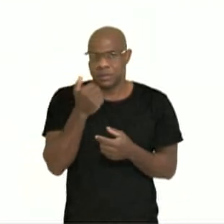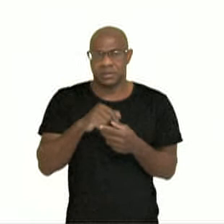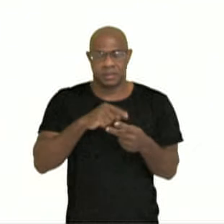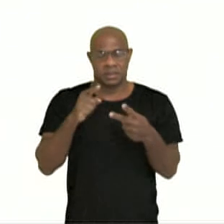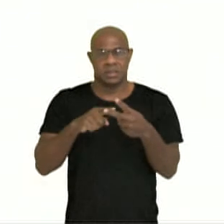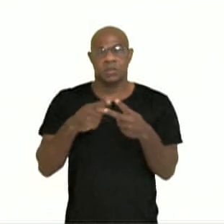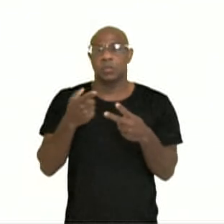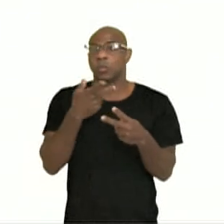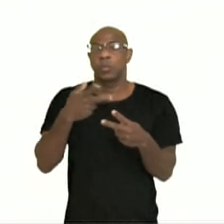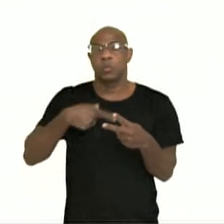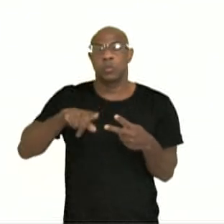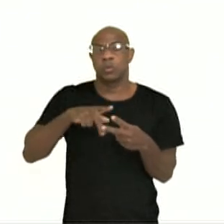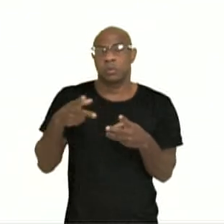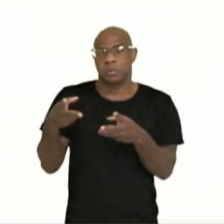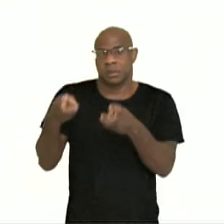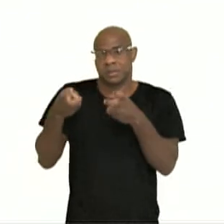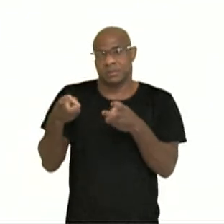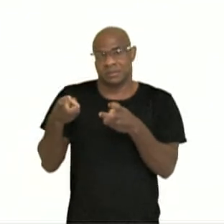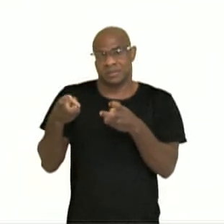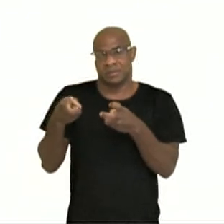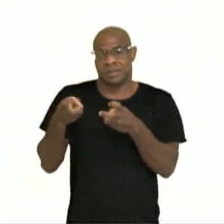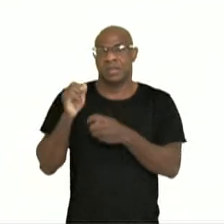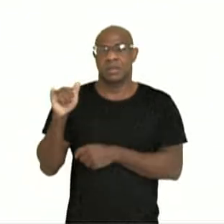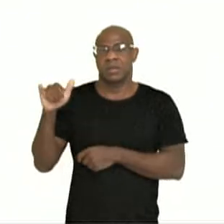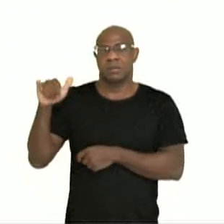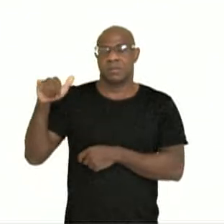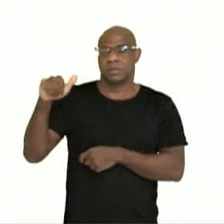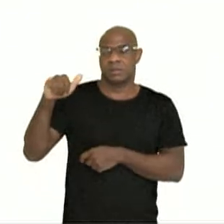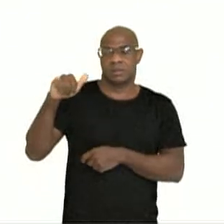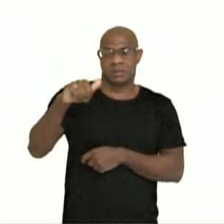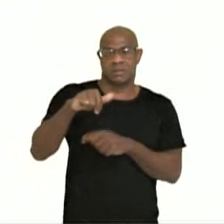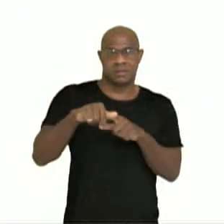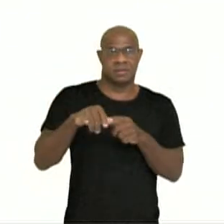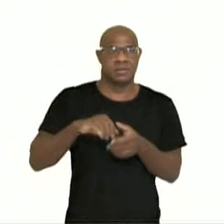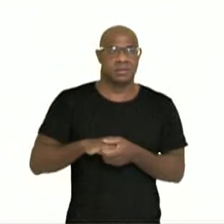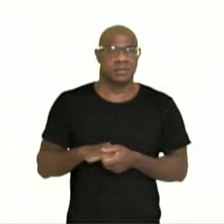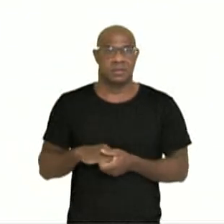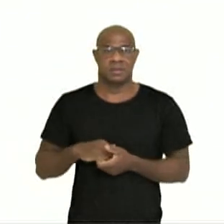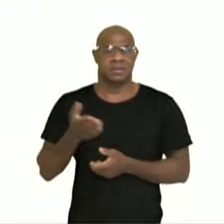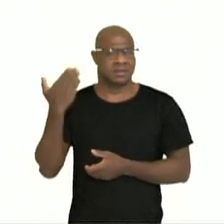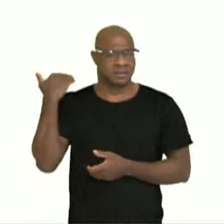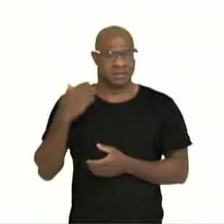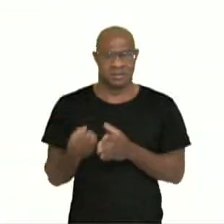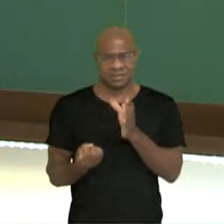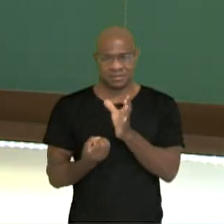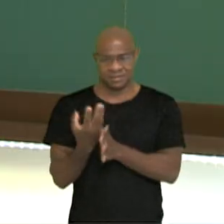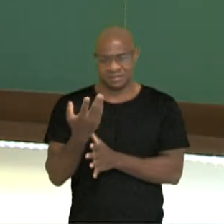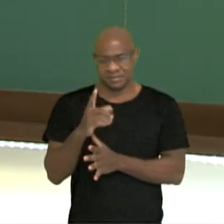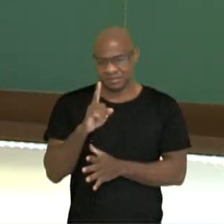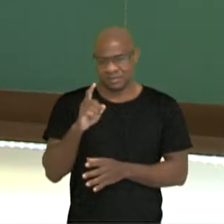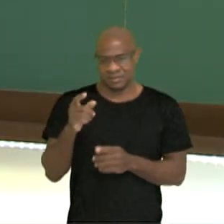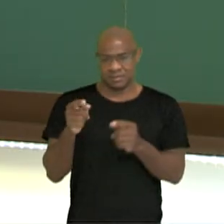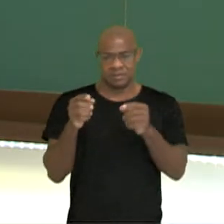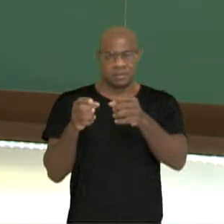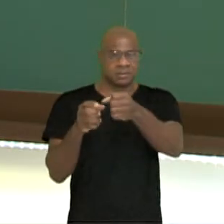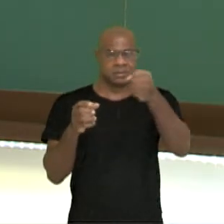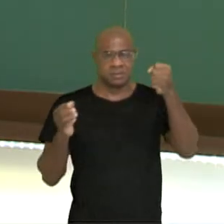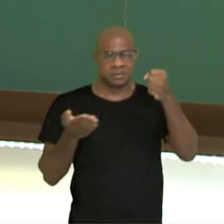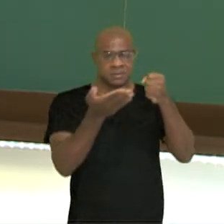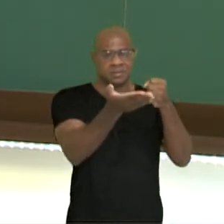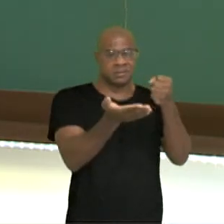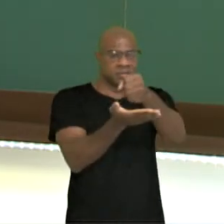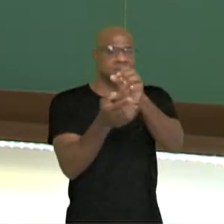quê? Pelas micro-ondas, pessoal, né? As micro-ondas foram inventadas para que pudesse se localizar,